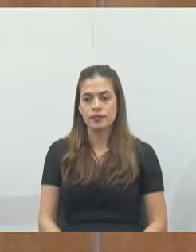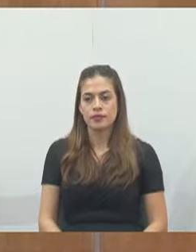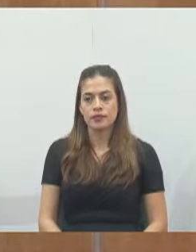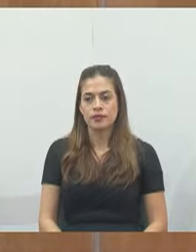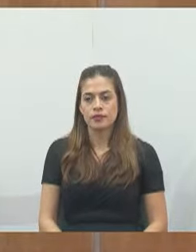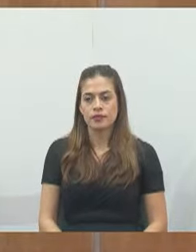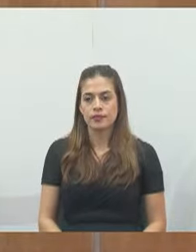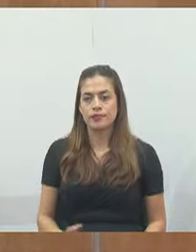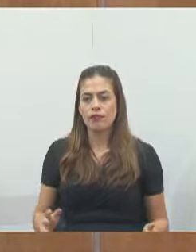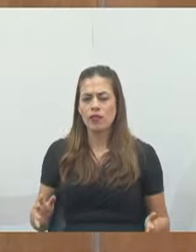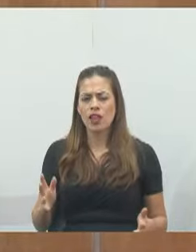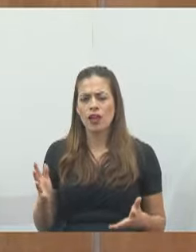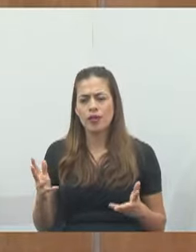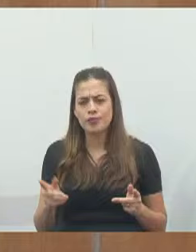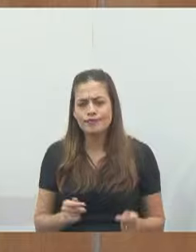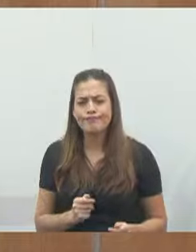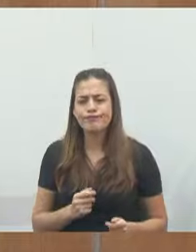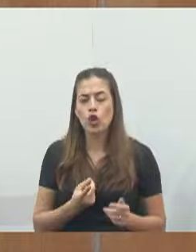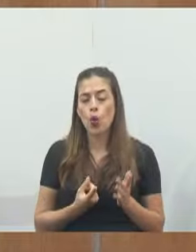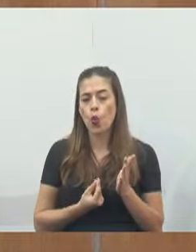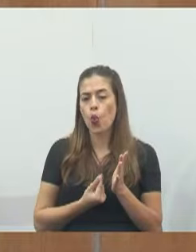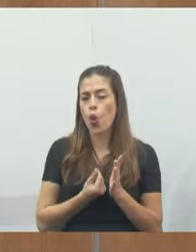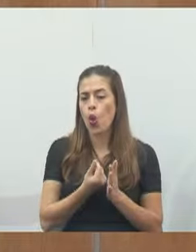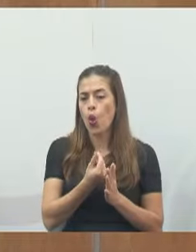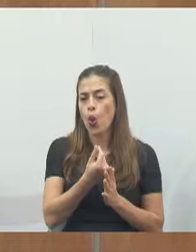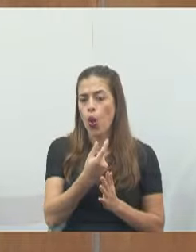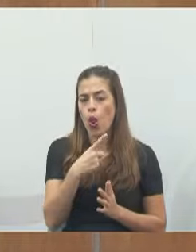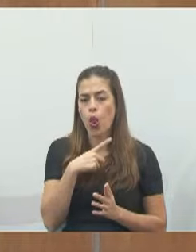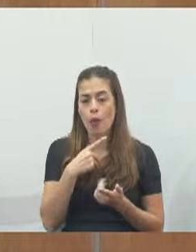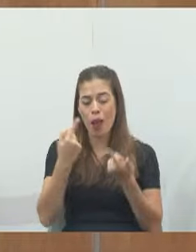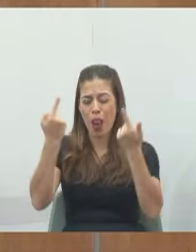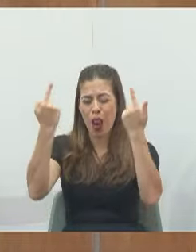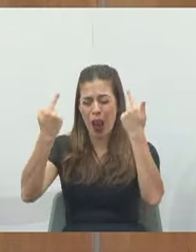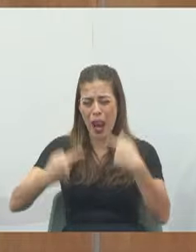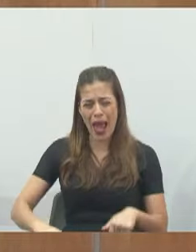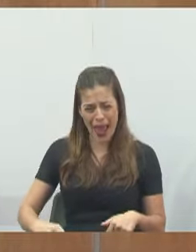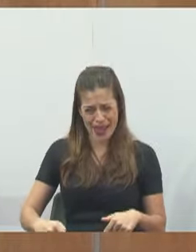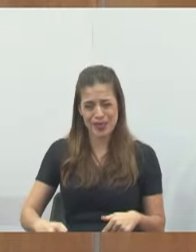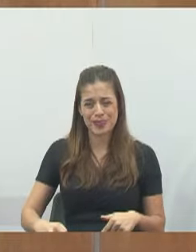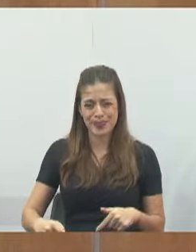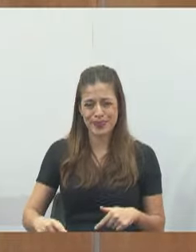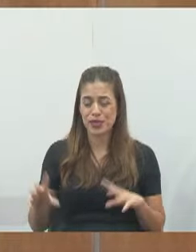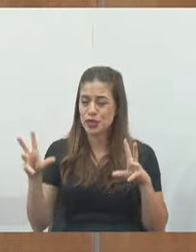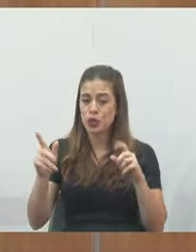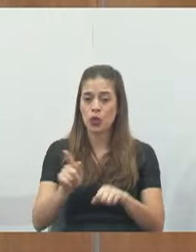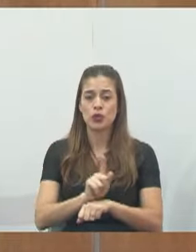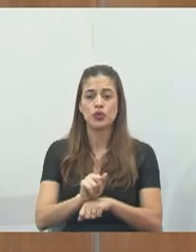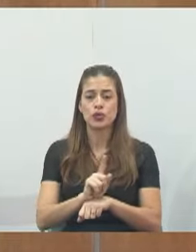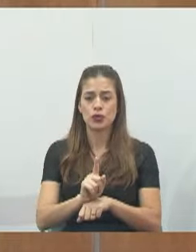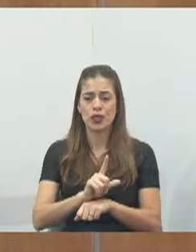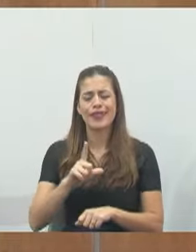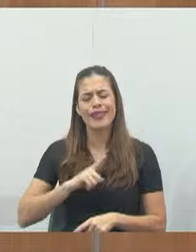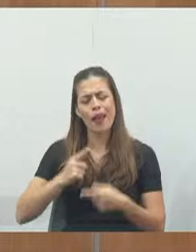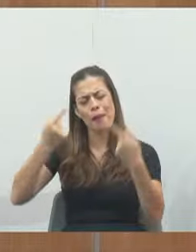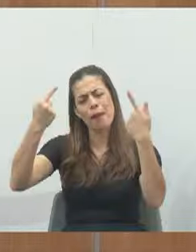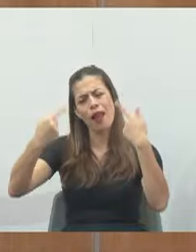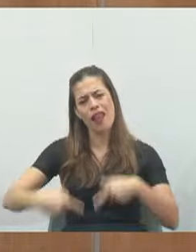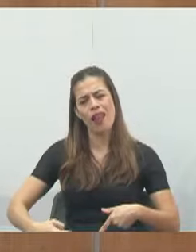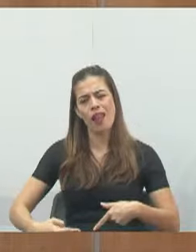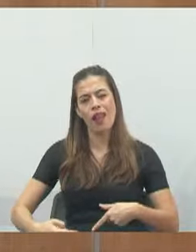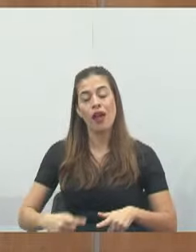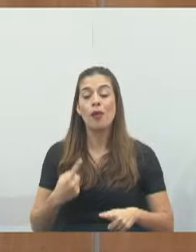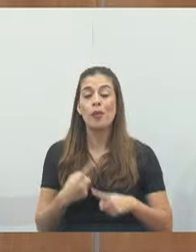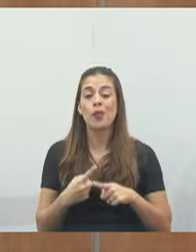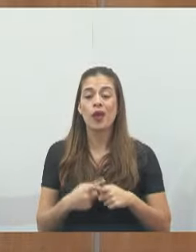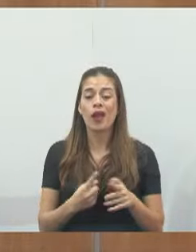Pessoal, na parte de orçamento, nós tivemos enormes desafios, né? E ainda todos os gestores têm esses grandes desafios,